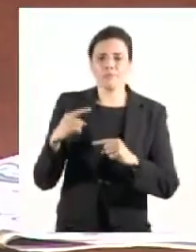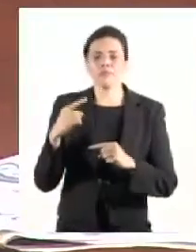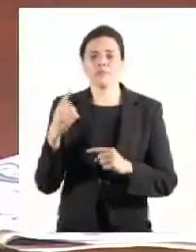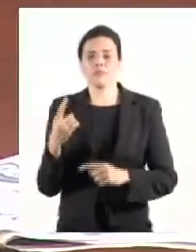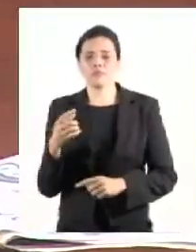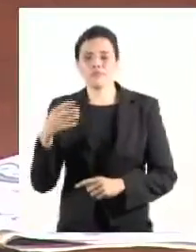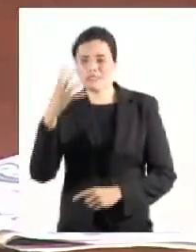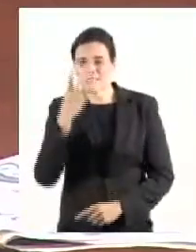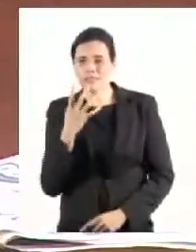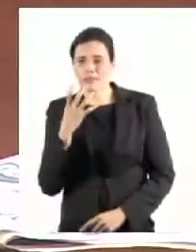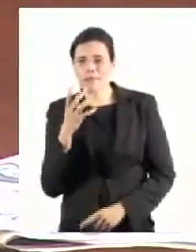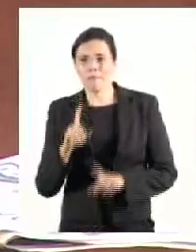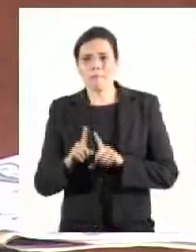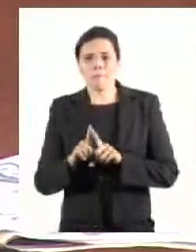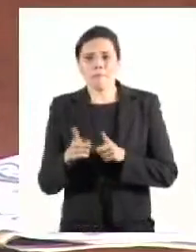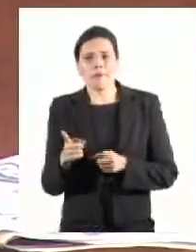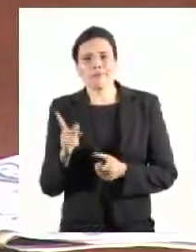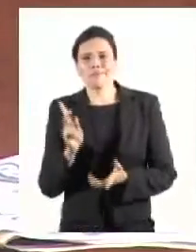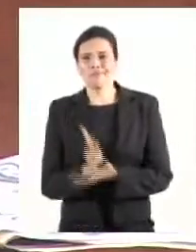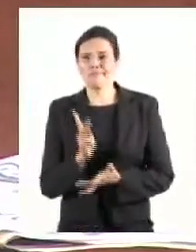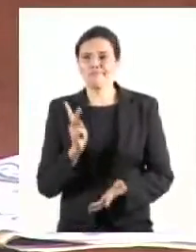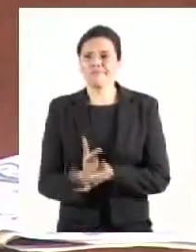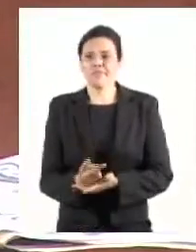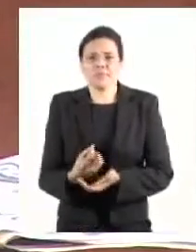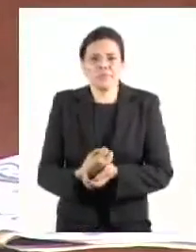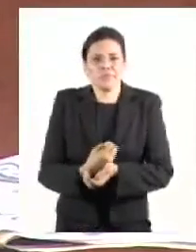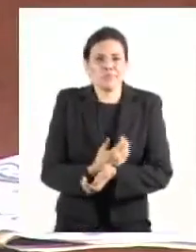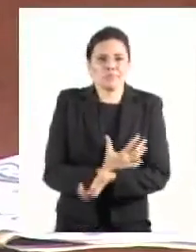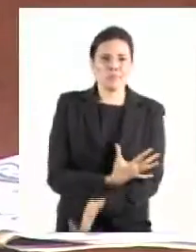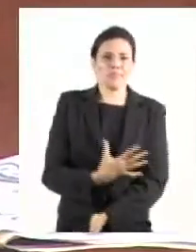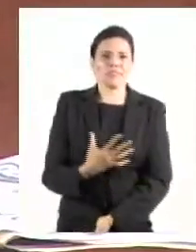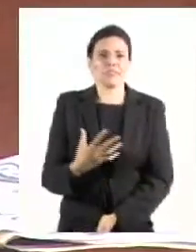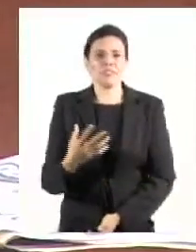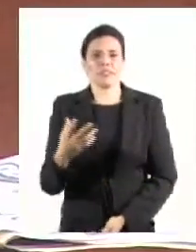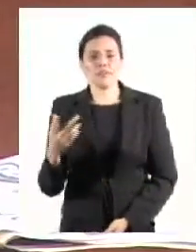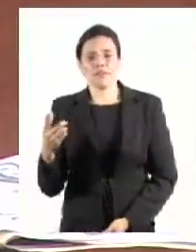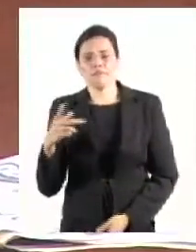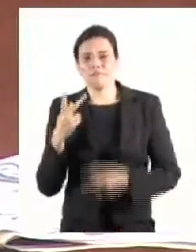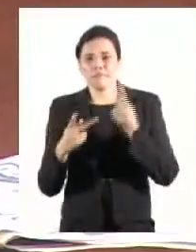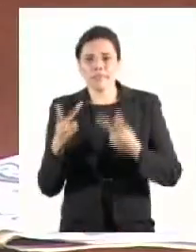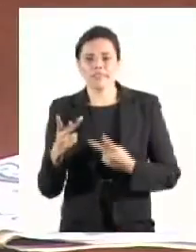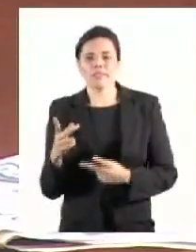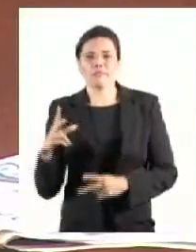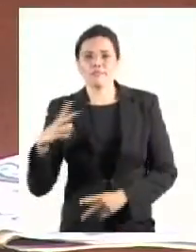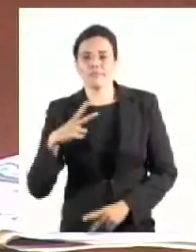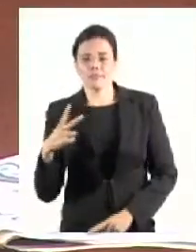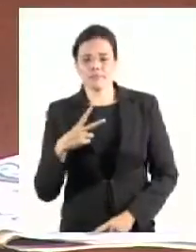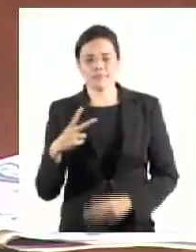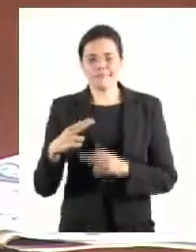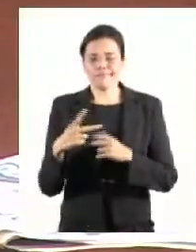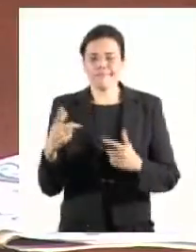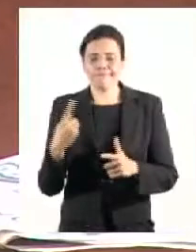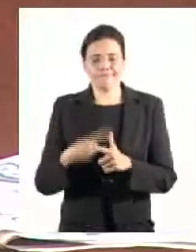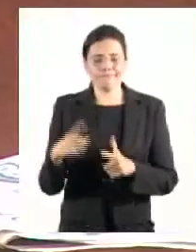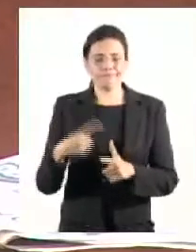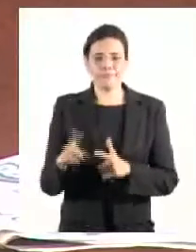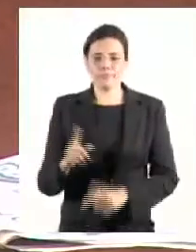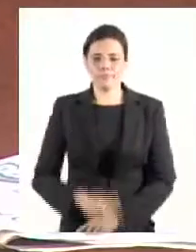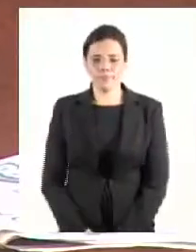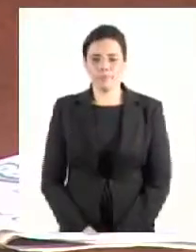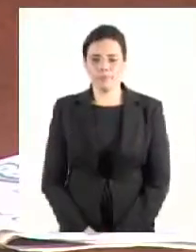a mudar de estratégia, mas não consegue. Deputada... Não tem equilíbrio emocional para